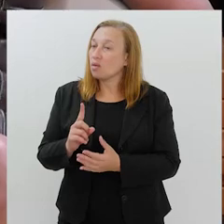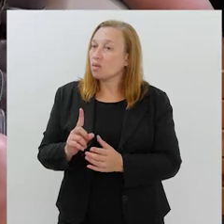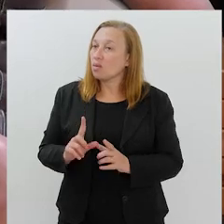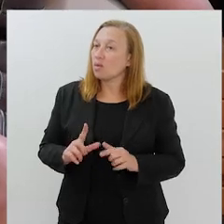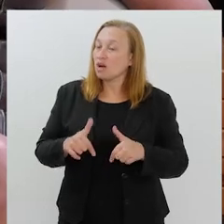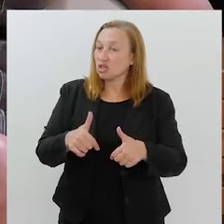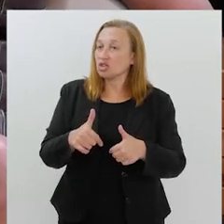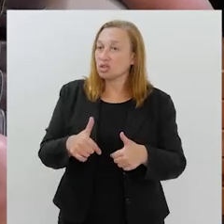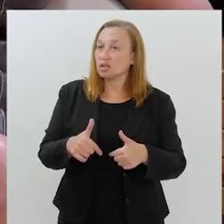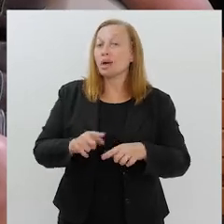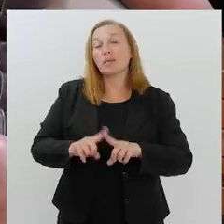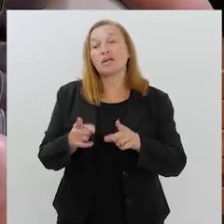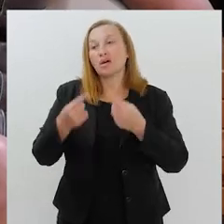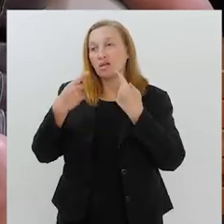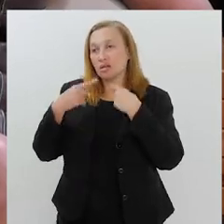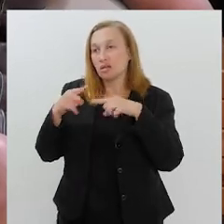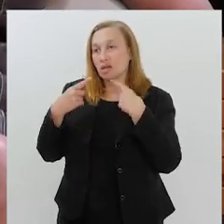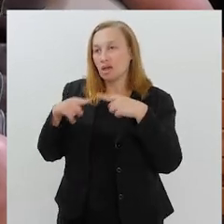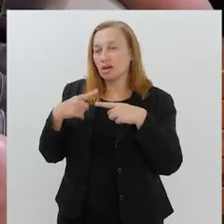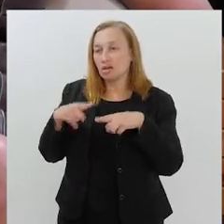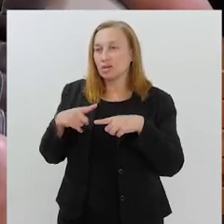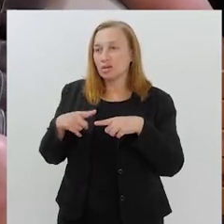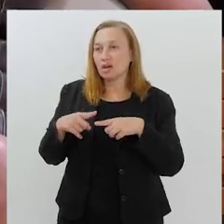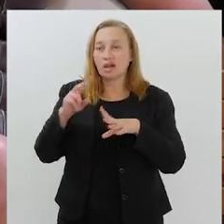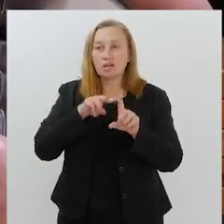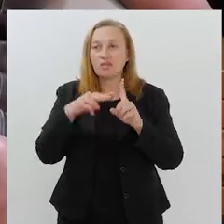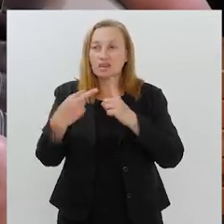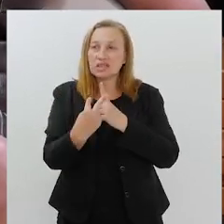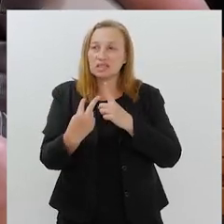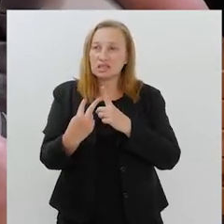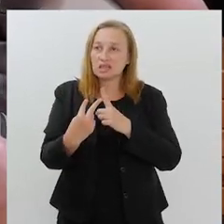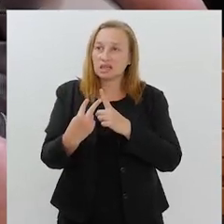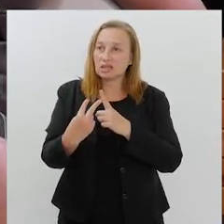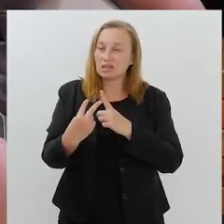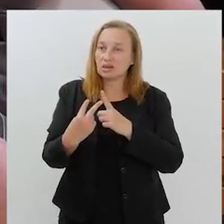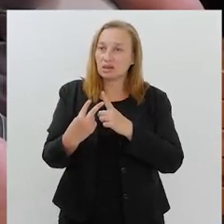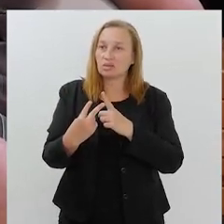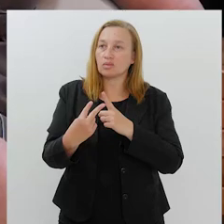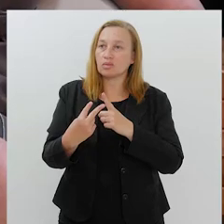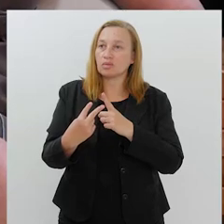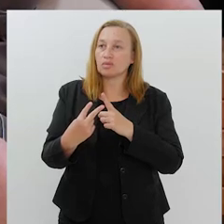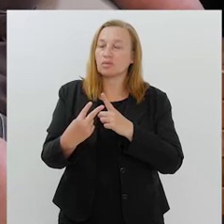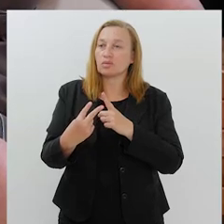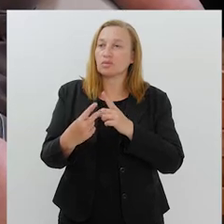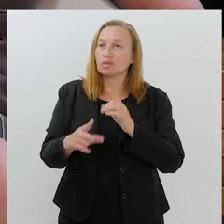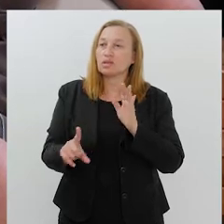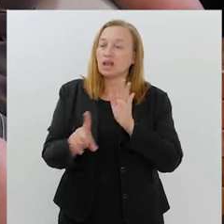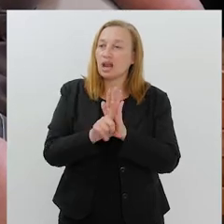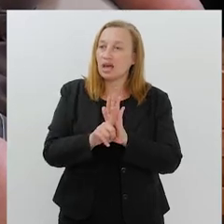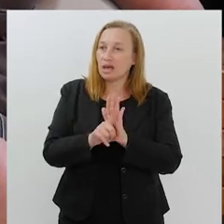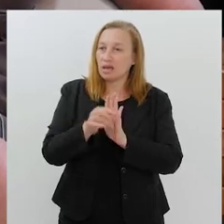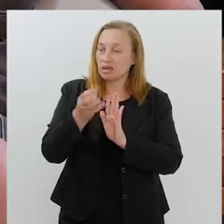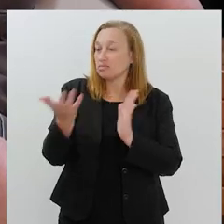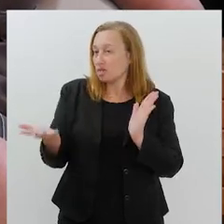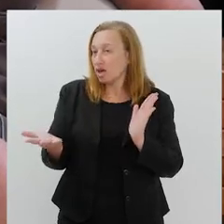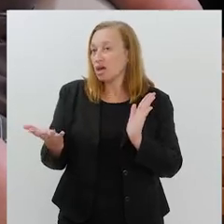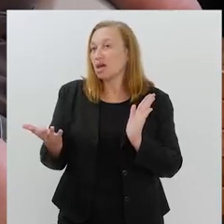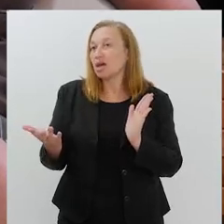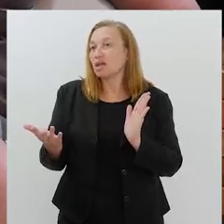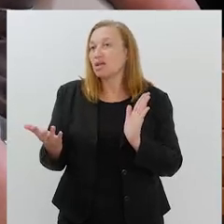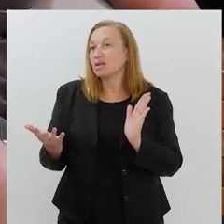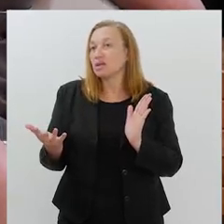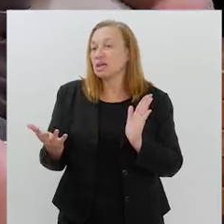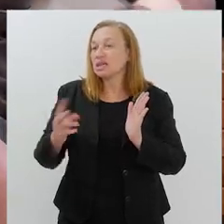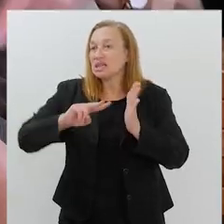ainda não foram aplicadas ela tá sendo questionada né do ponto de vista da sua constitucionalidade exatamente por essas